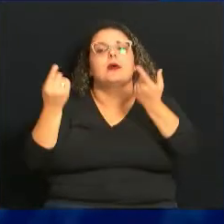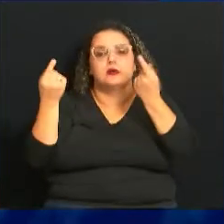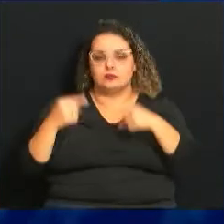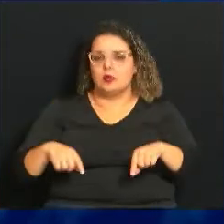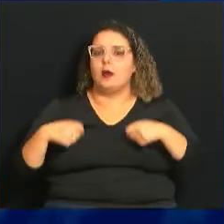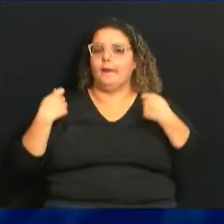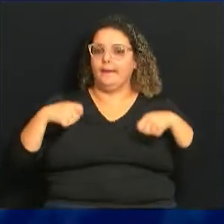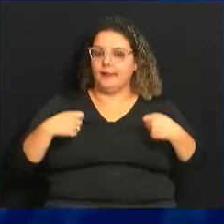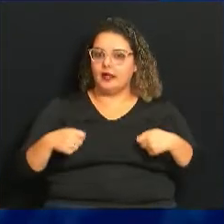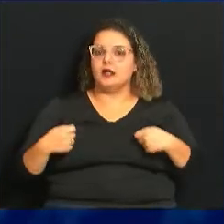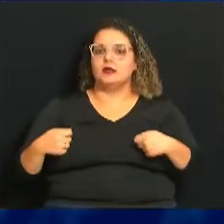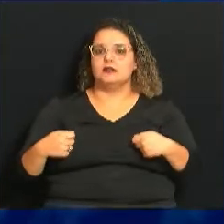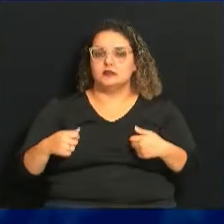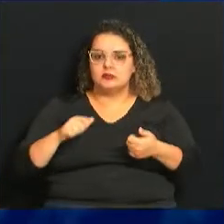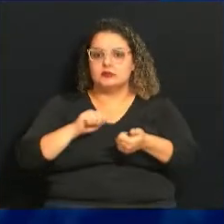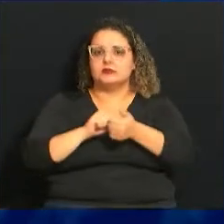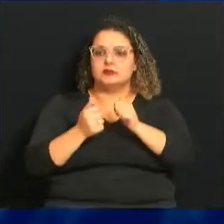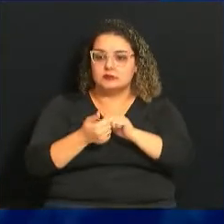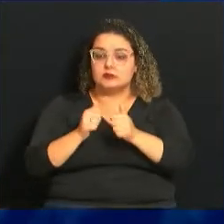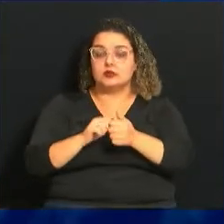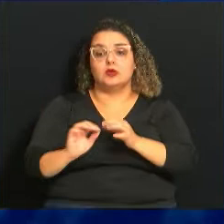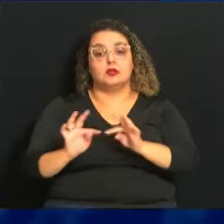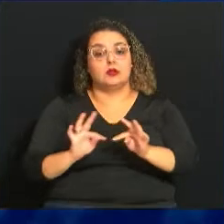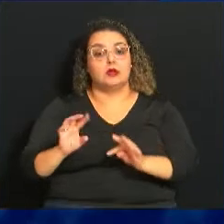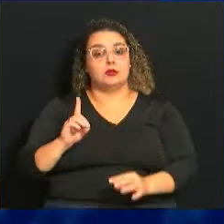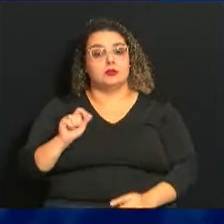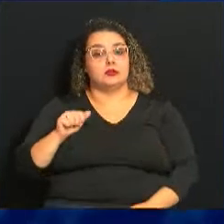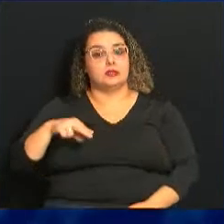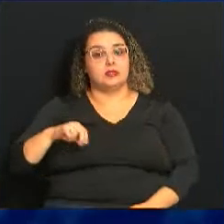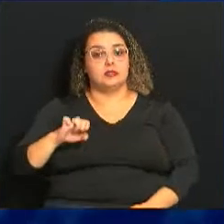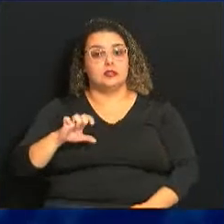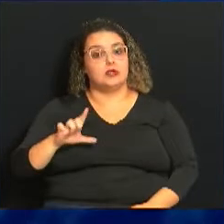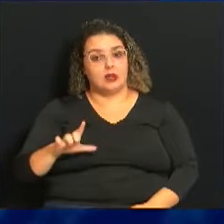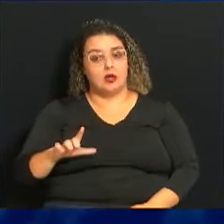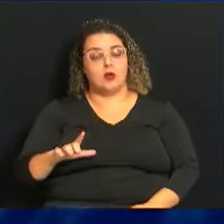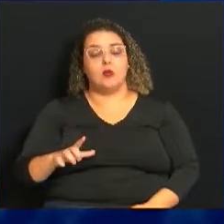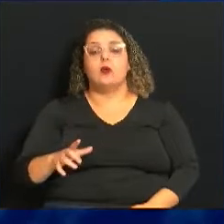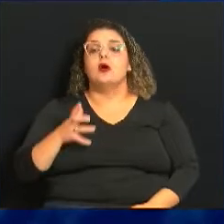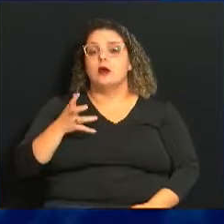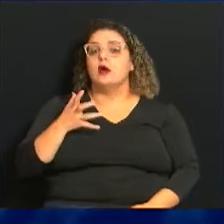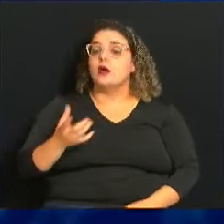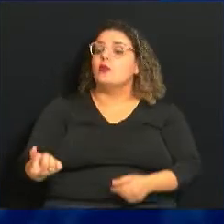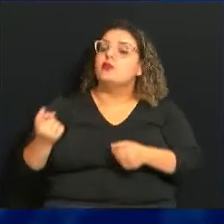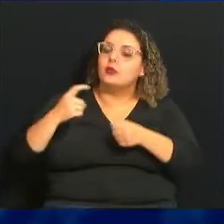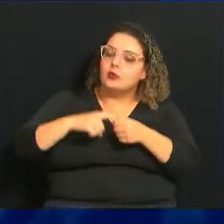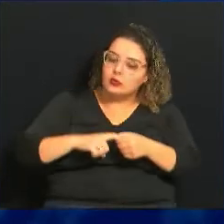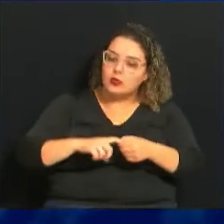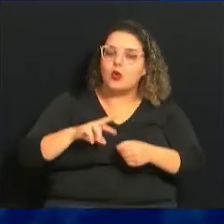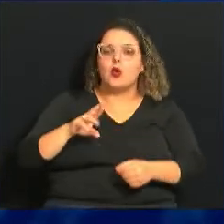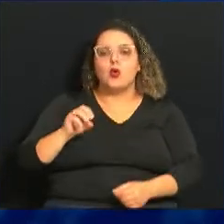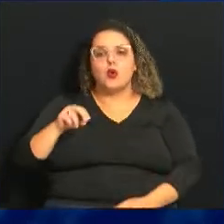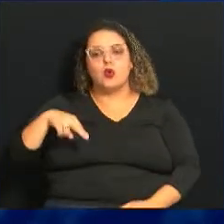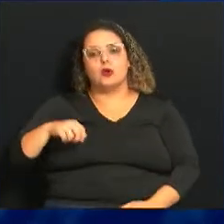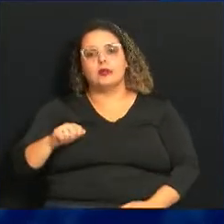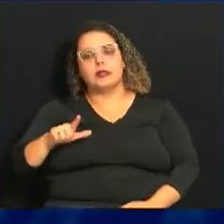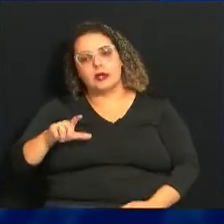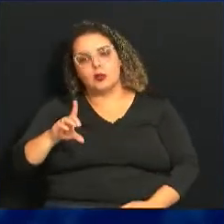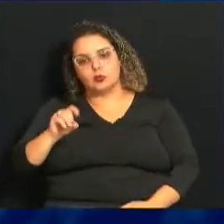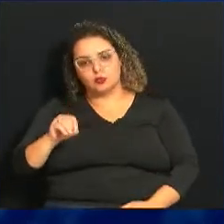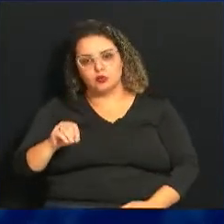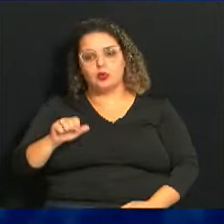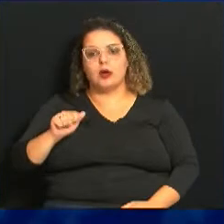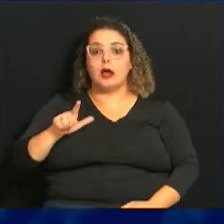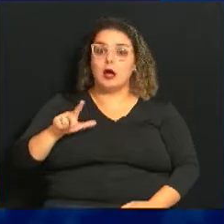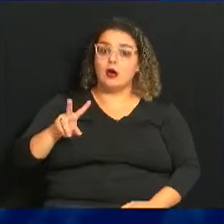dessa reabilitação. Técnico Daniel Paulista conta com o retorno do zagueiro Ronaldo Alves, só que, por